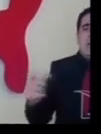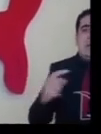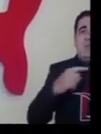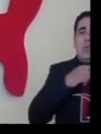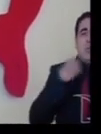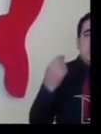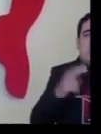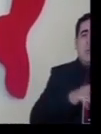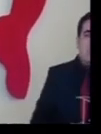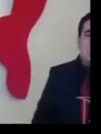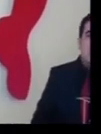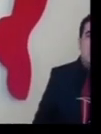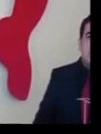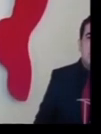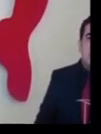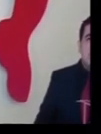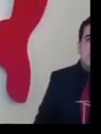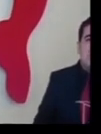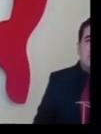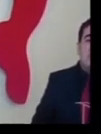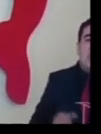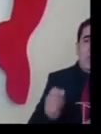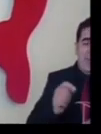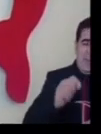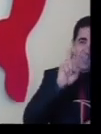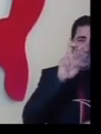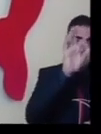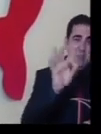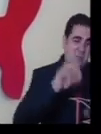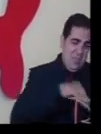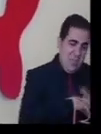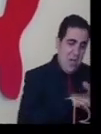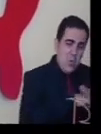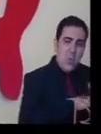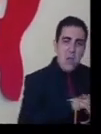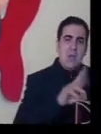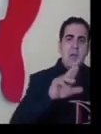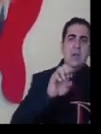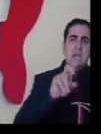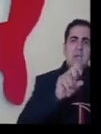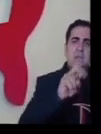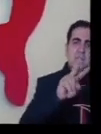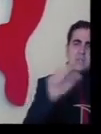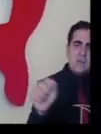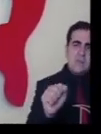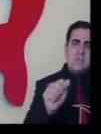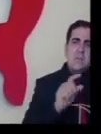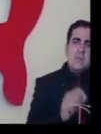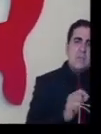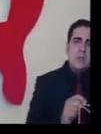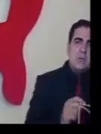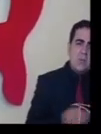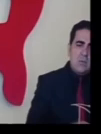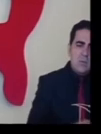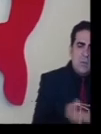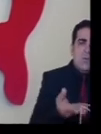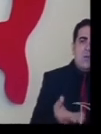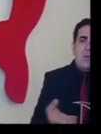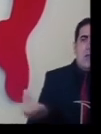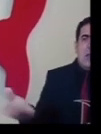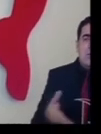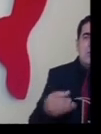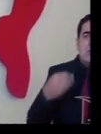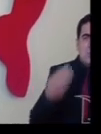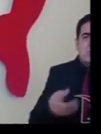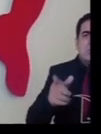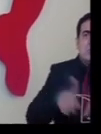mortalidade, maior ocupação hospitalar. E essa reserva técnica de 5%, que está em resolução da CIB, foi aplicada e tem